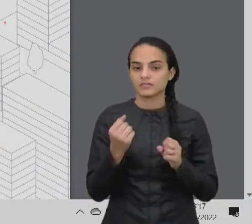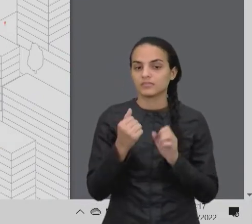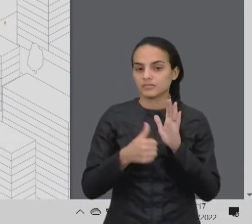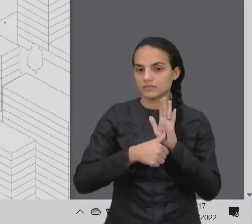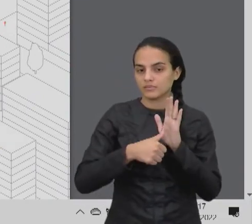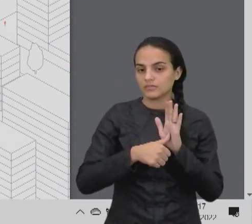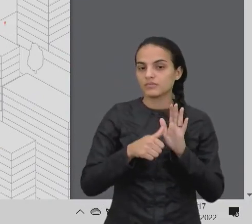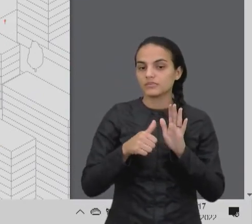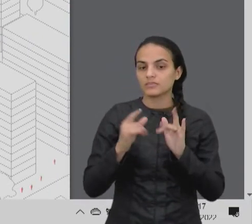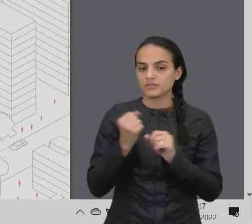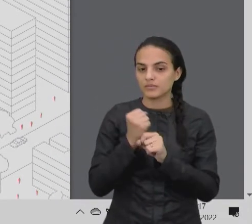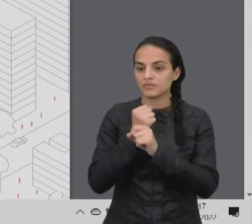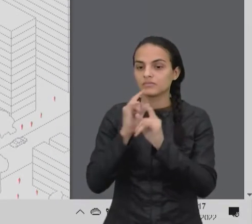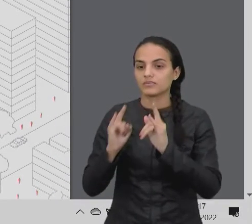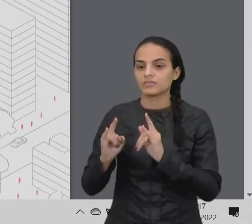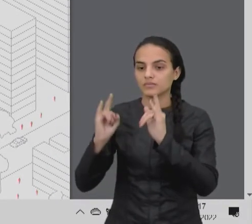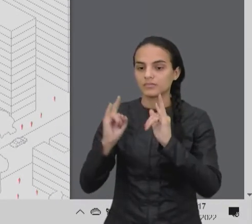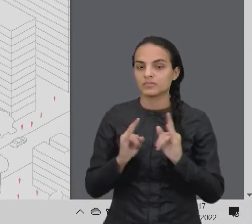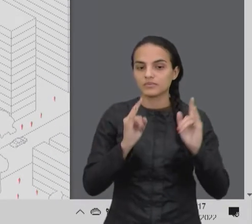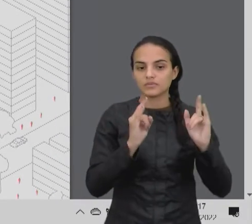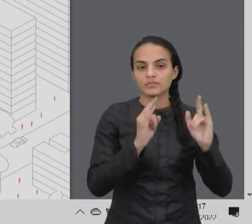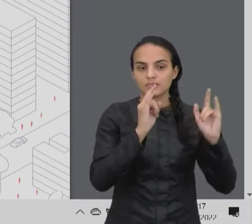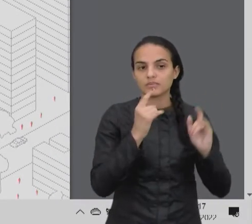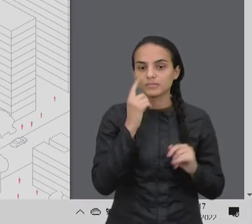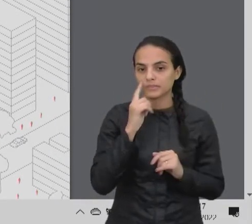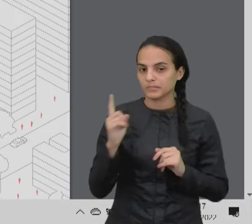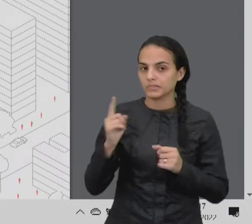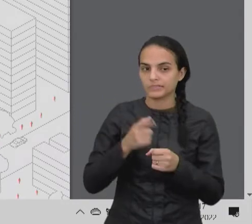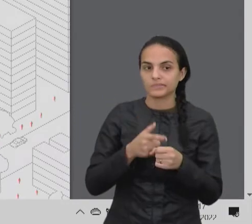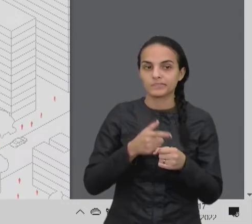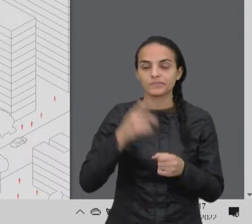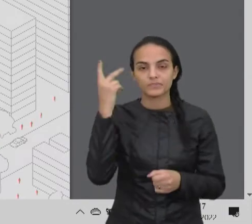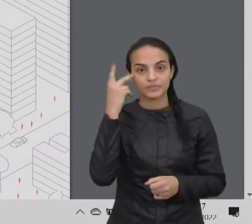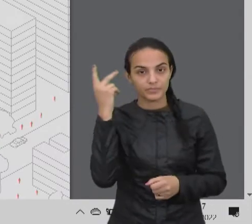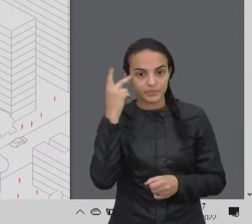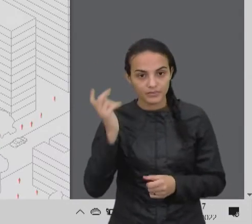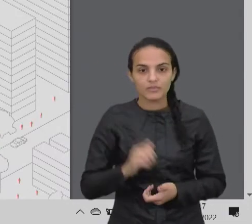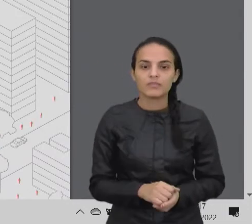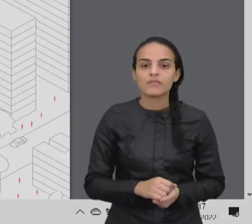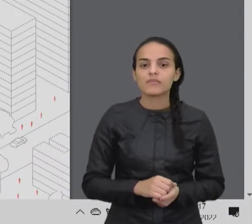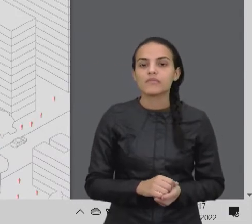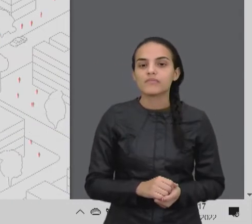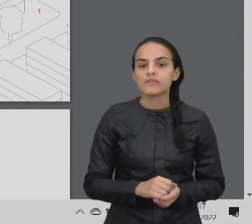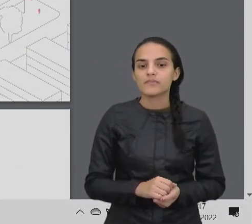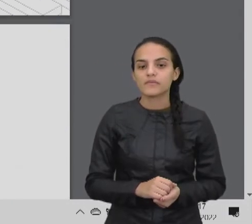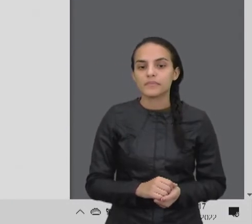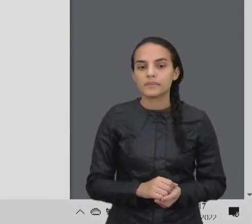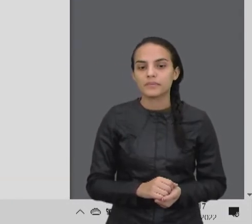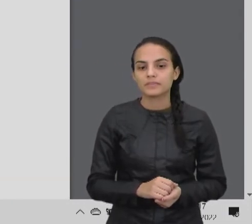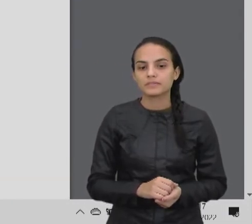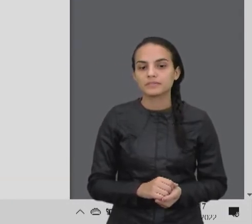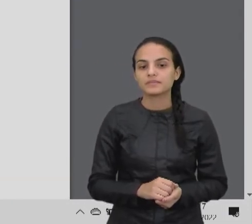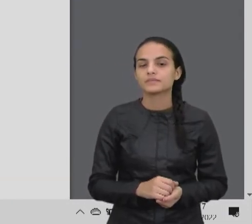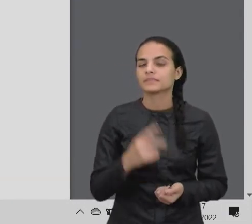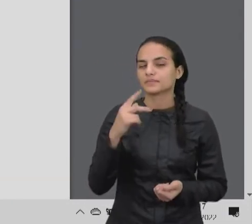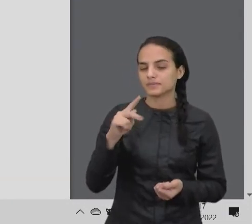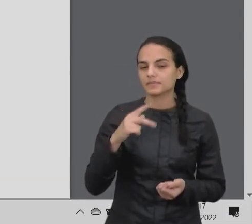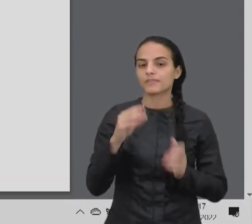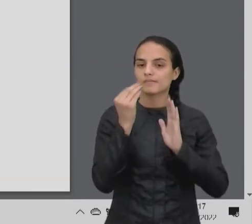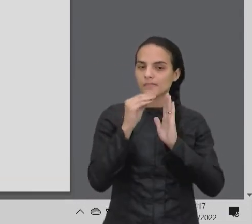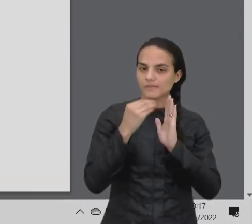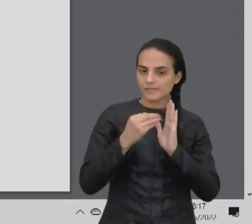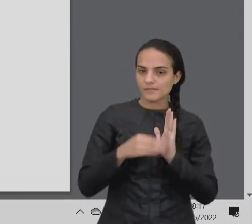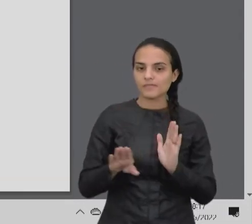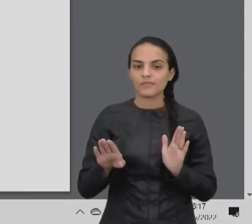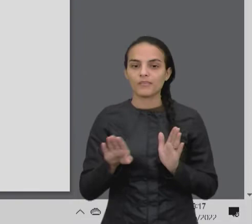e Edificações aqui do município de São Paulo, tá? E ó, eles estão colocando até